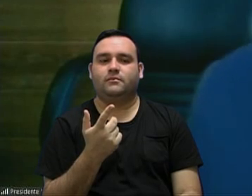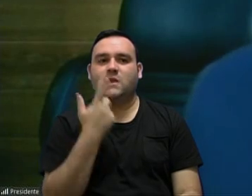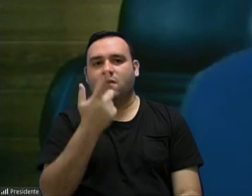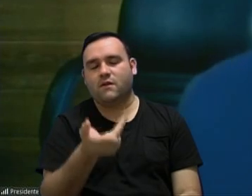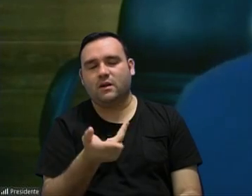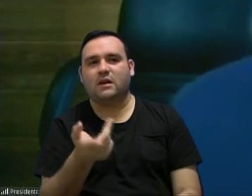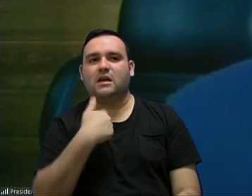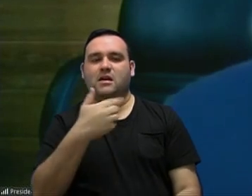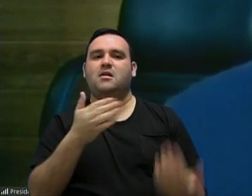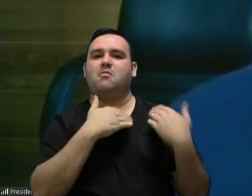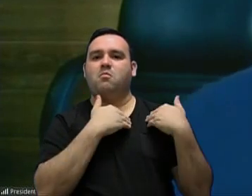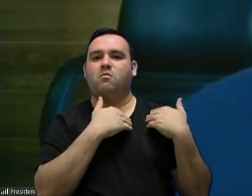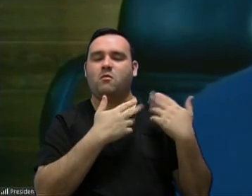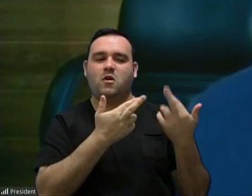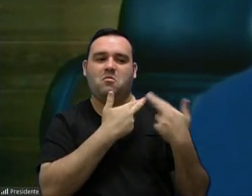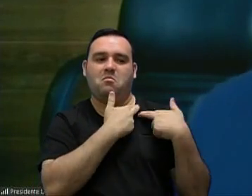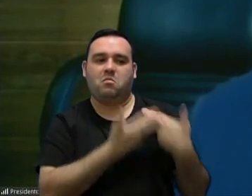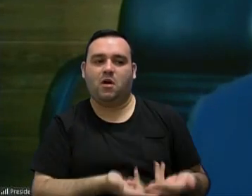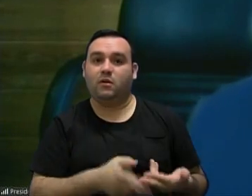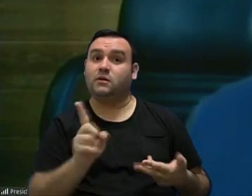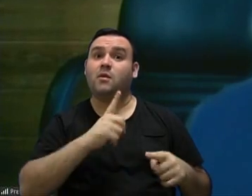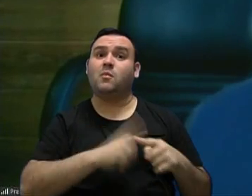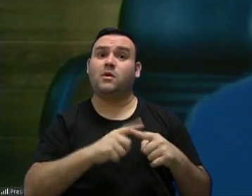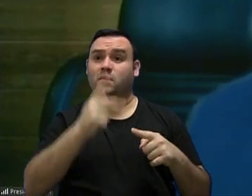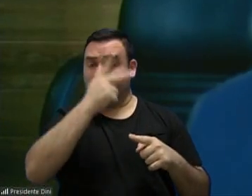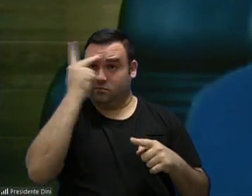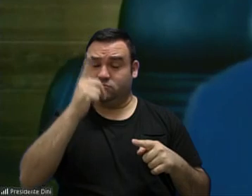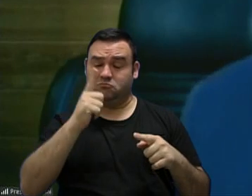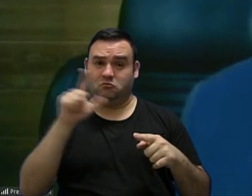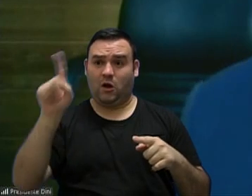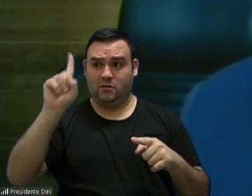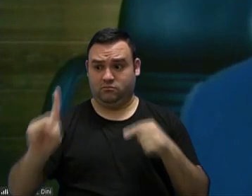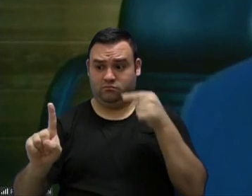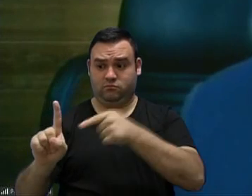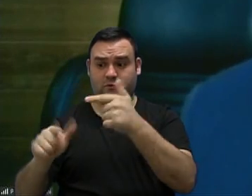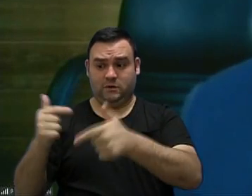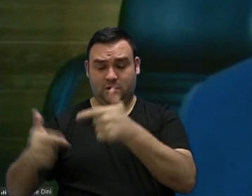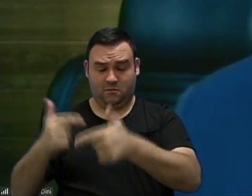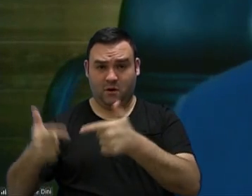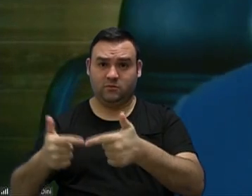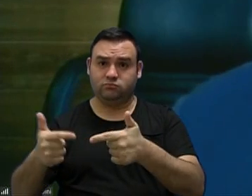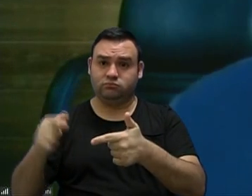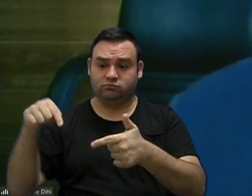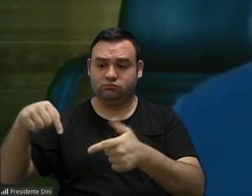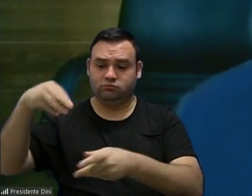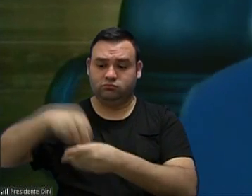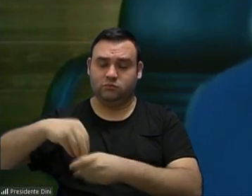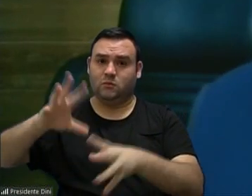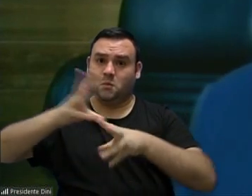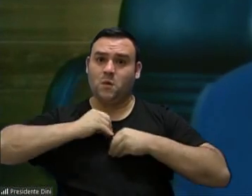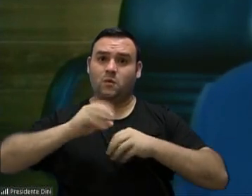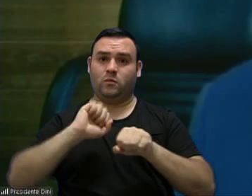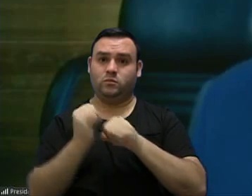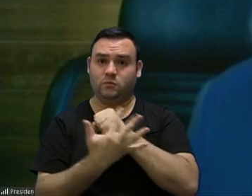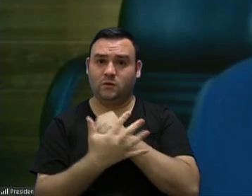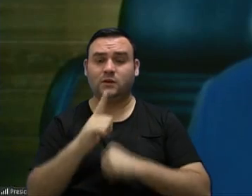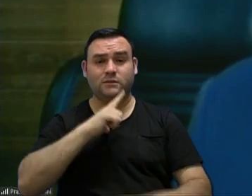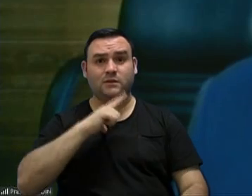com irresponsabilidade, porque a pessoa colocou nas redes sociais. Temos um assessor de um vereador contaminado, vereador.